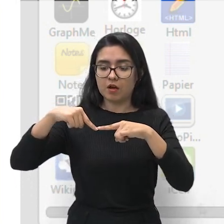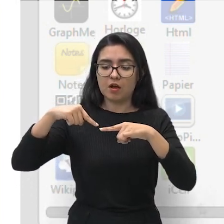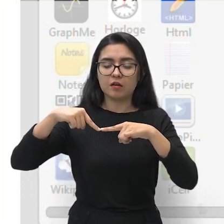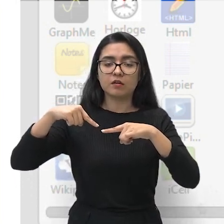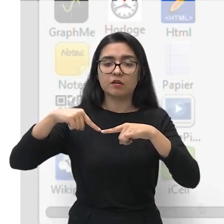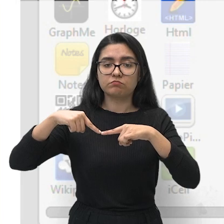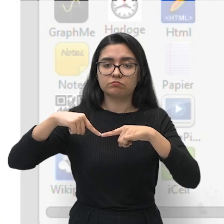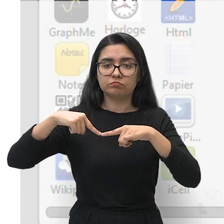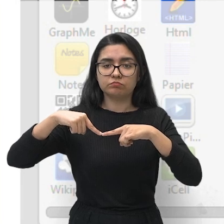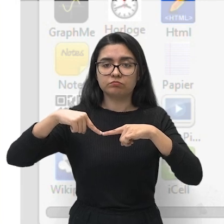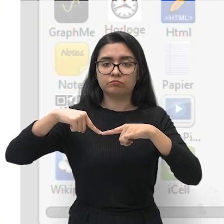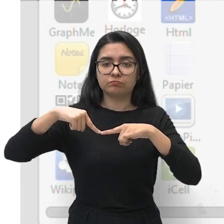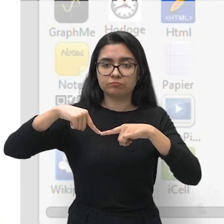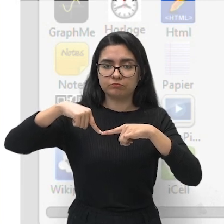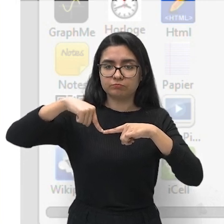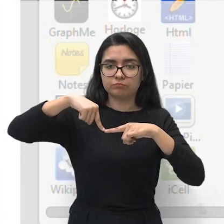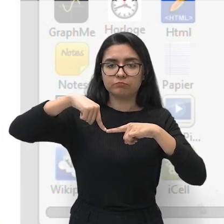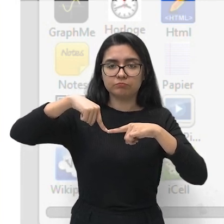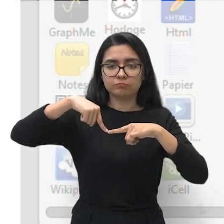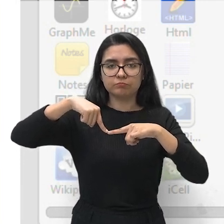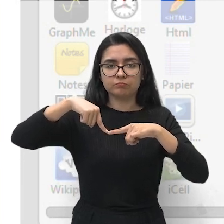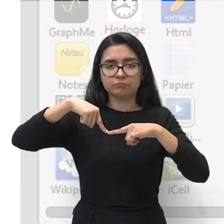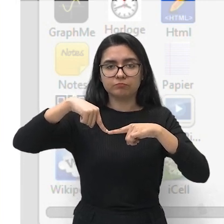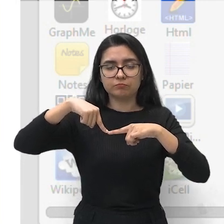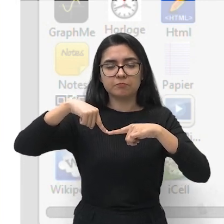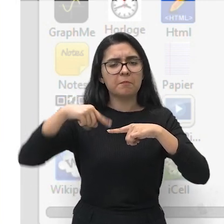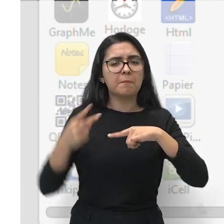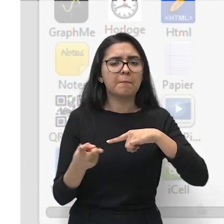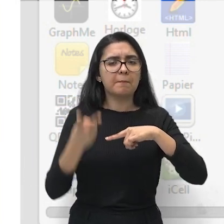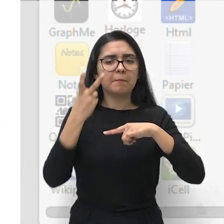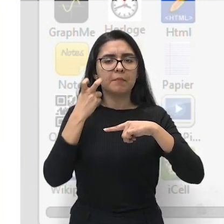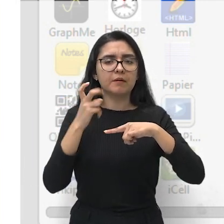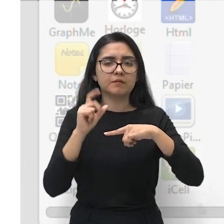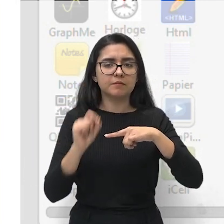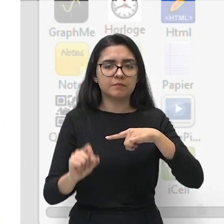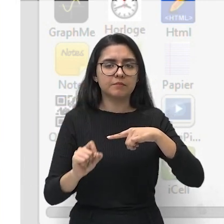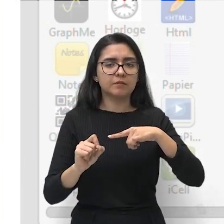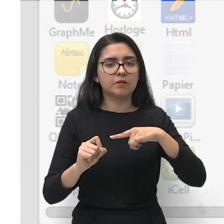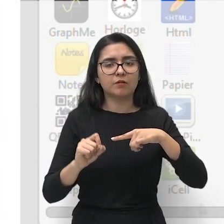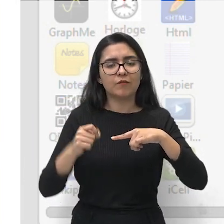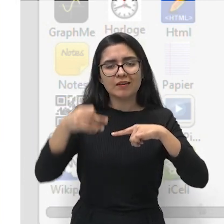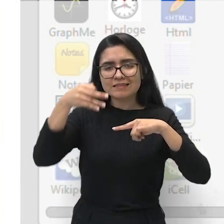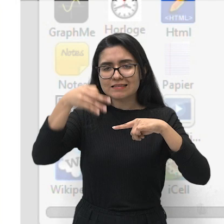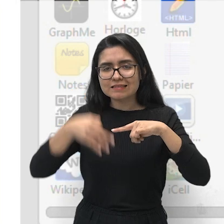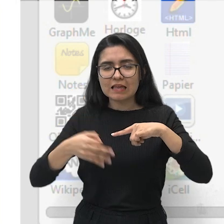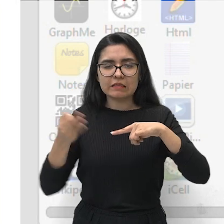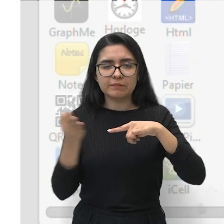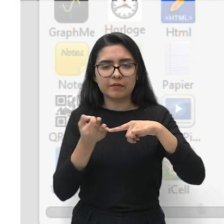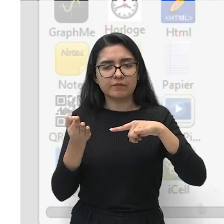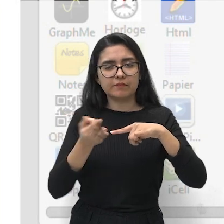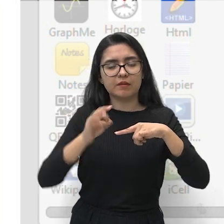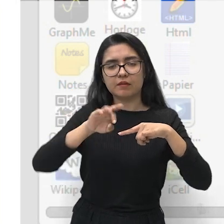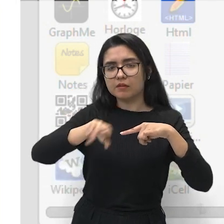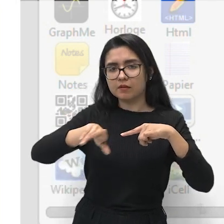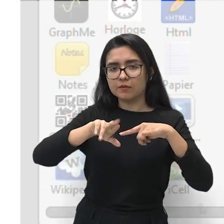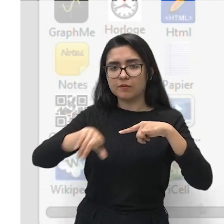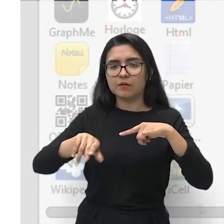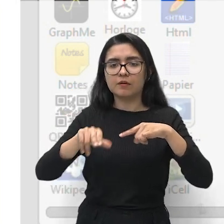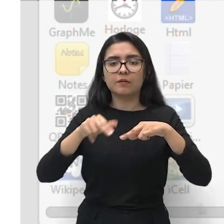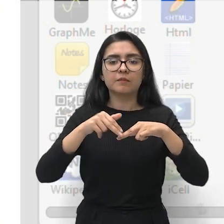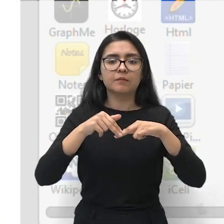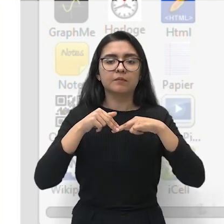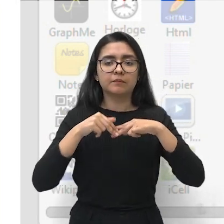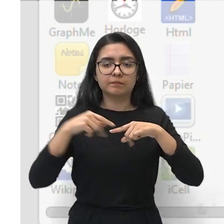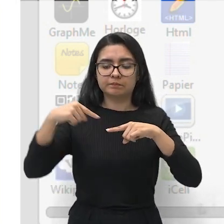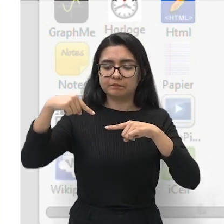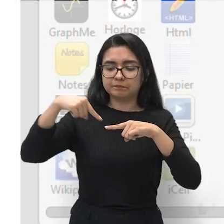só. Bem aqui na extremidade. Observe que geralmente não fica mesmo na posição que a gente deseja, né? Por conta de ser o software,